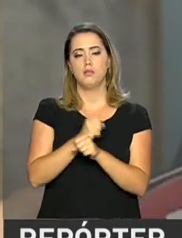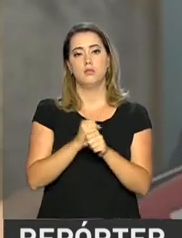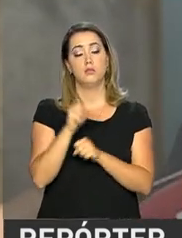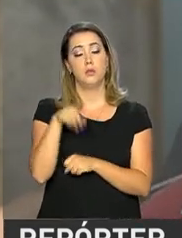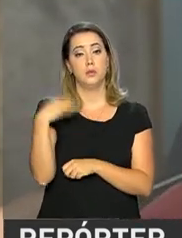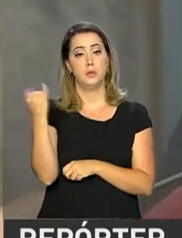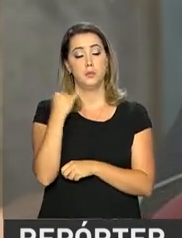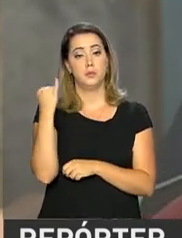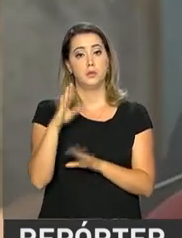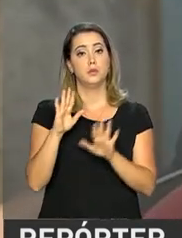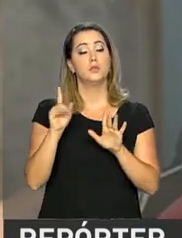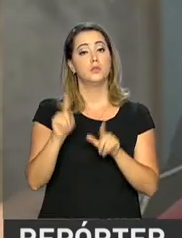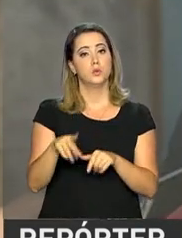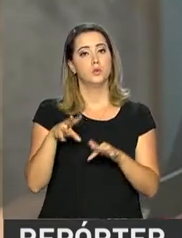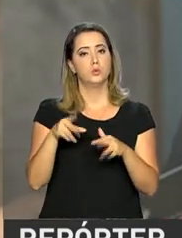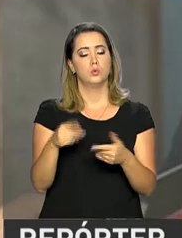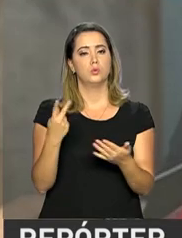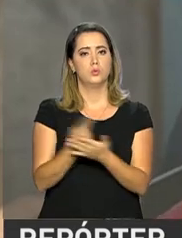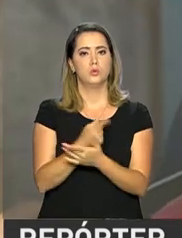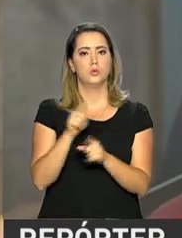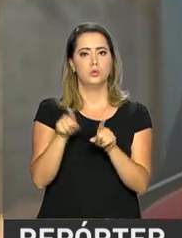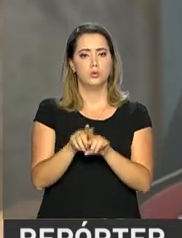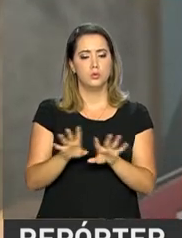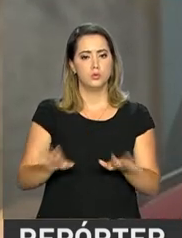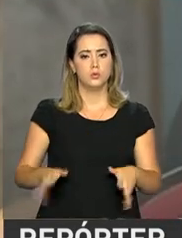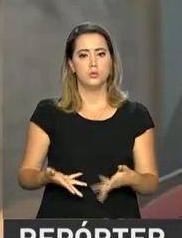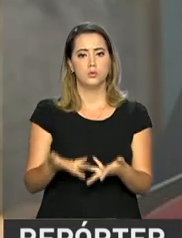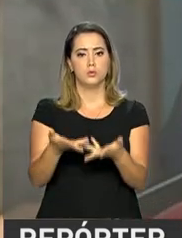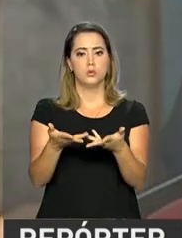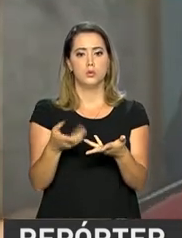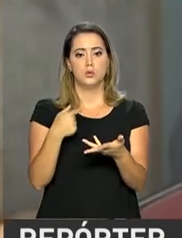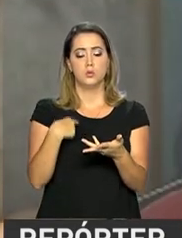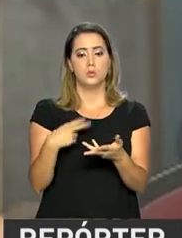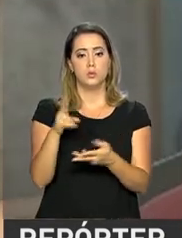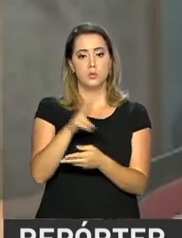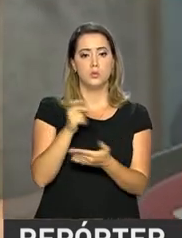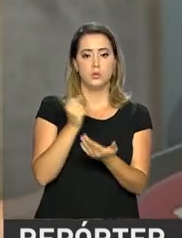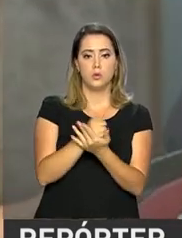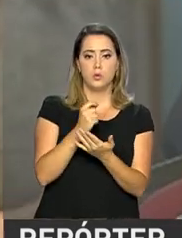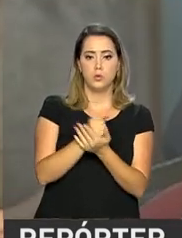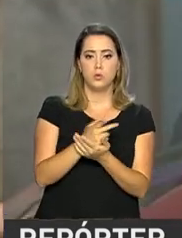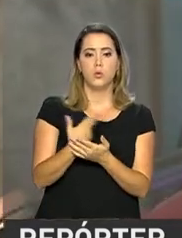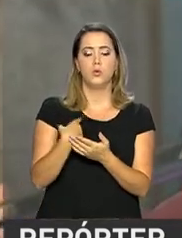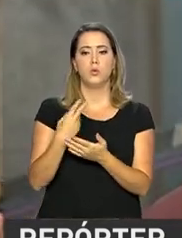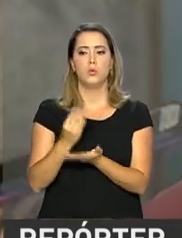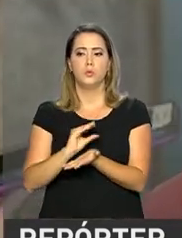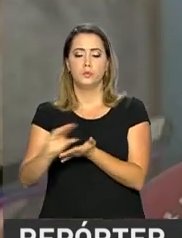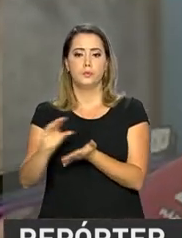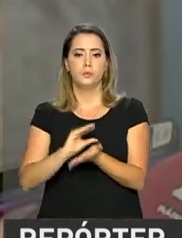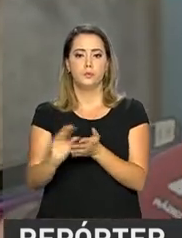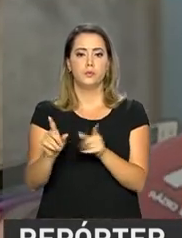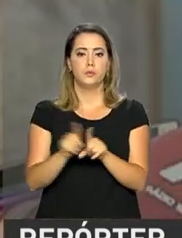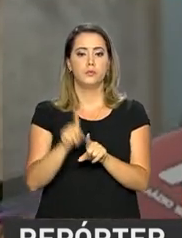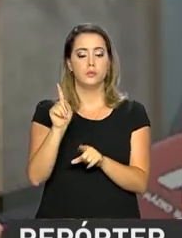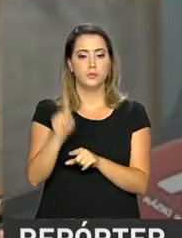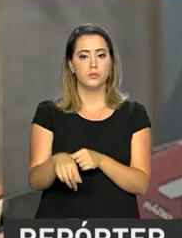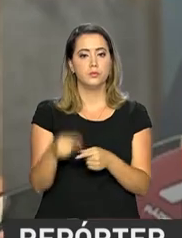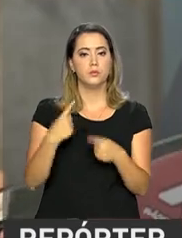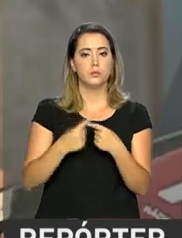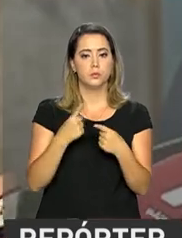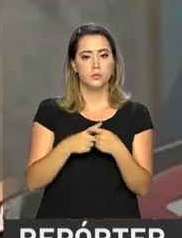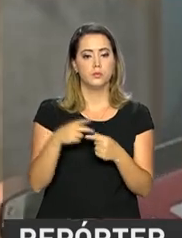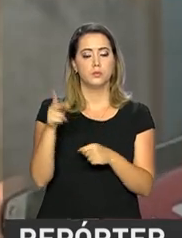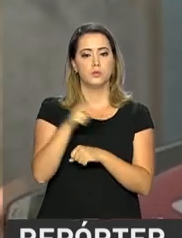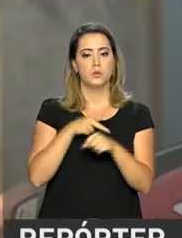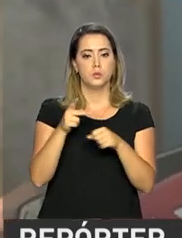muito importante. Portanto, tudo isso impulsiona o consumo, impulsiona o investimento e é uma das razões com que o país